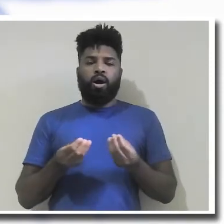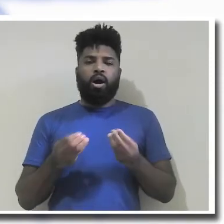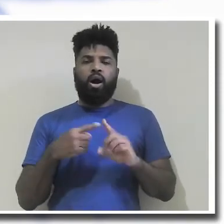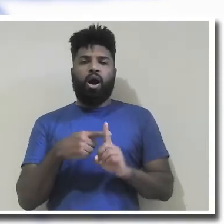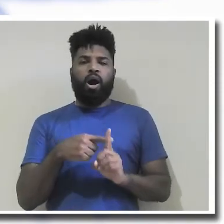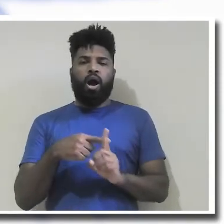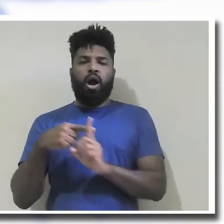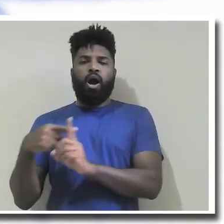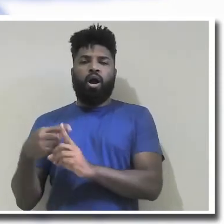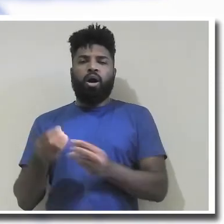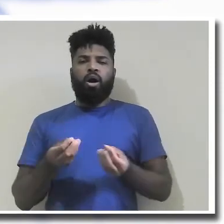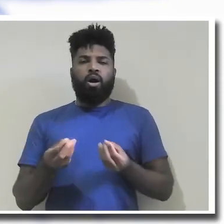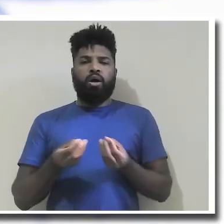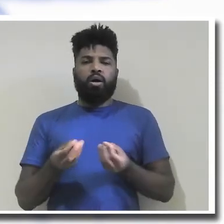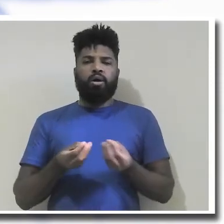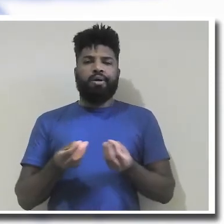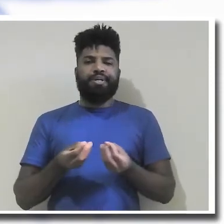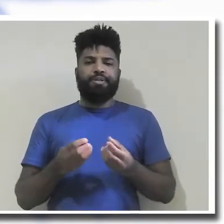menos